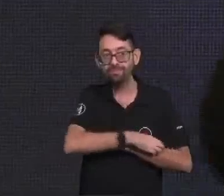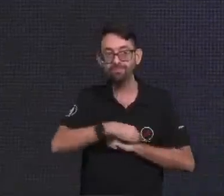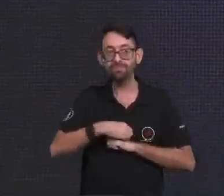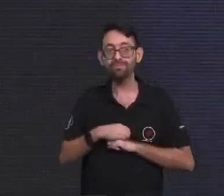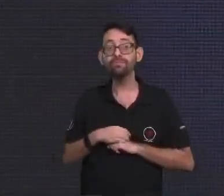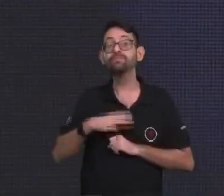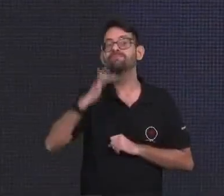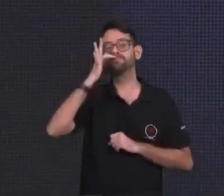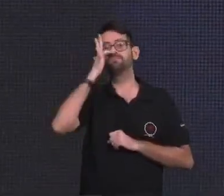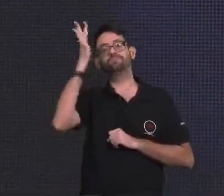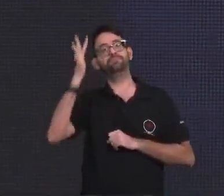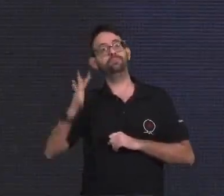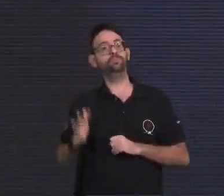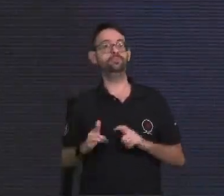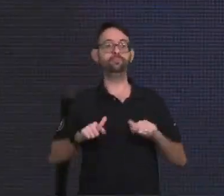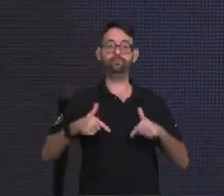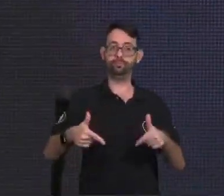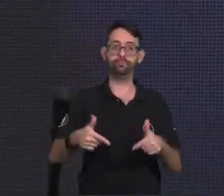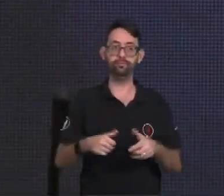mano.